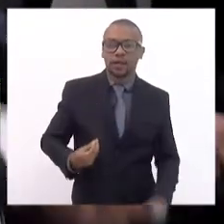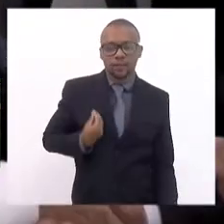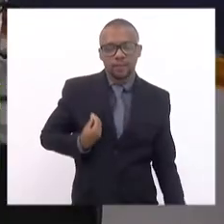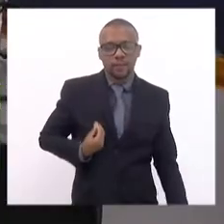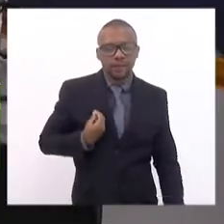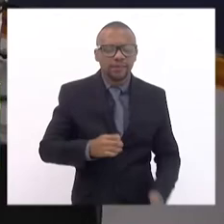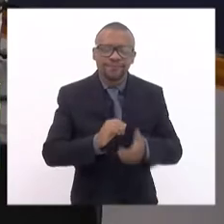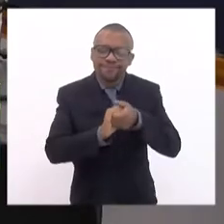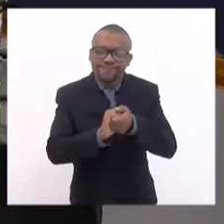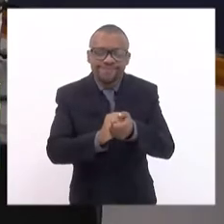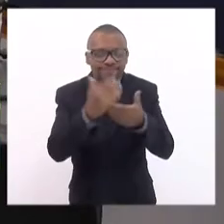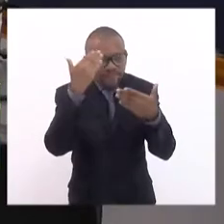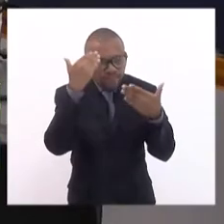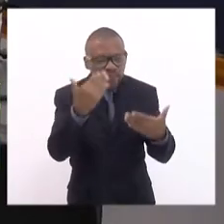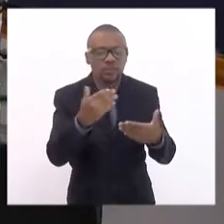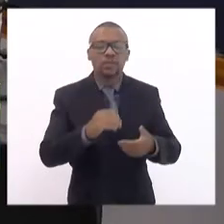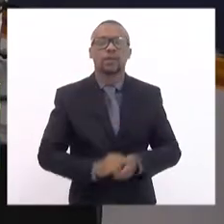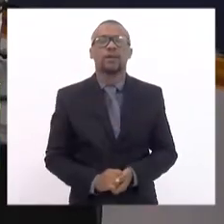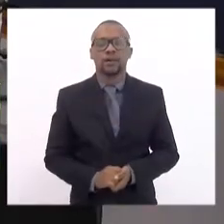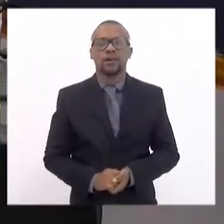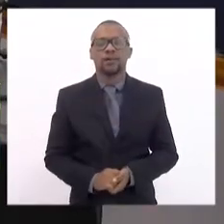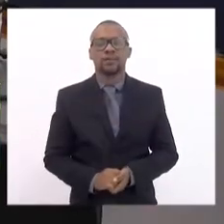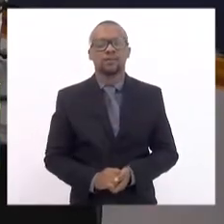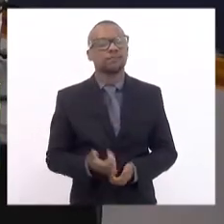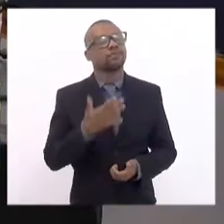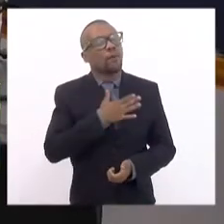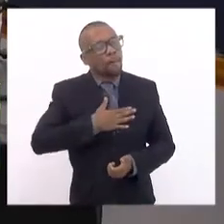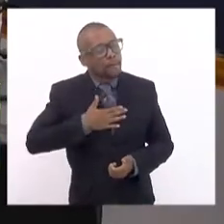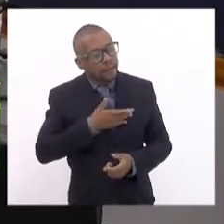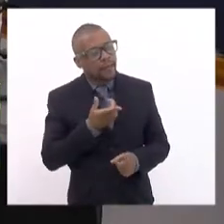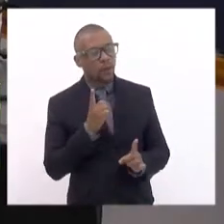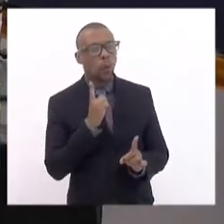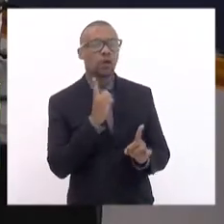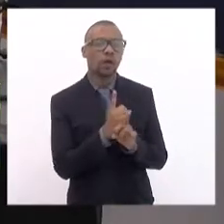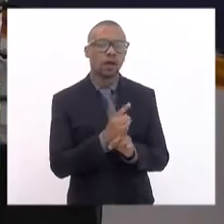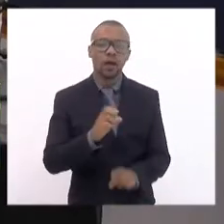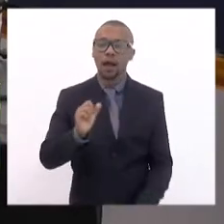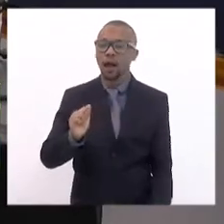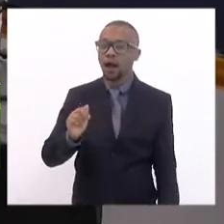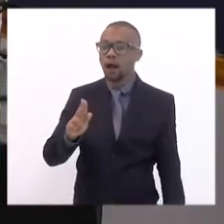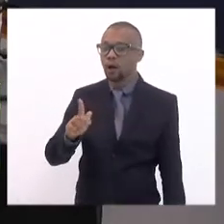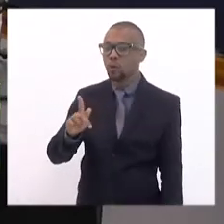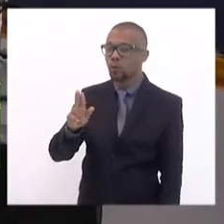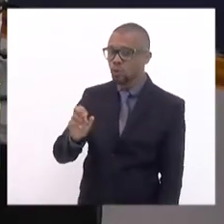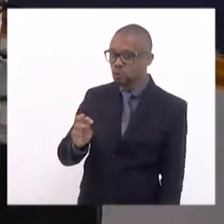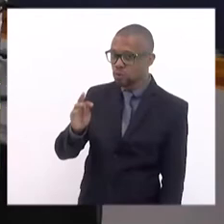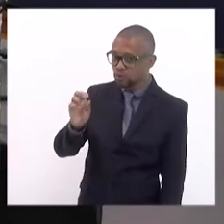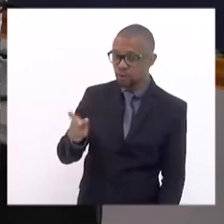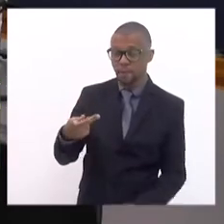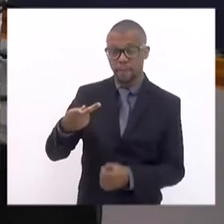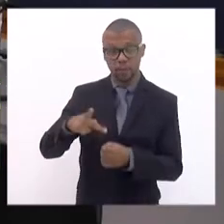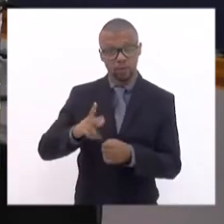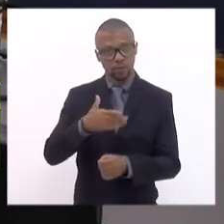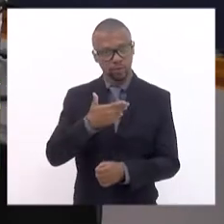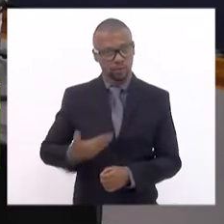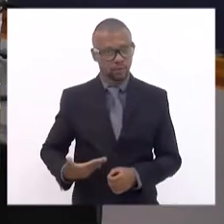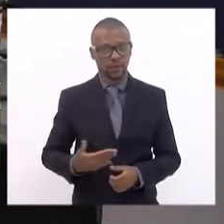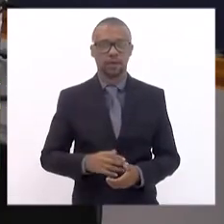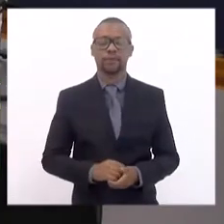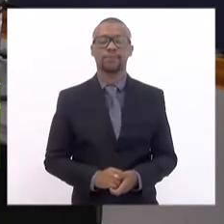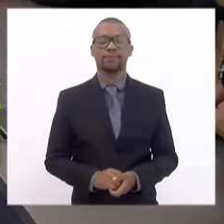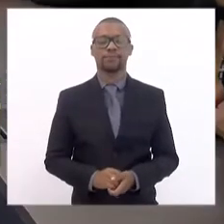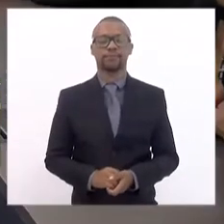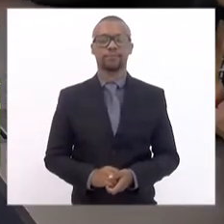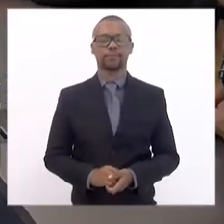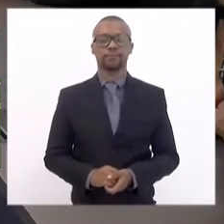devo notícias, tá? Procurador, obrigado. Prazer revê-lo. Obrigado, obrigado, Augusto Werneck, procurador de Estado. Obrigado.